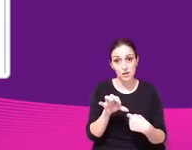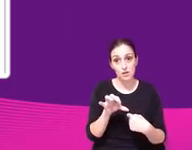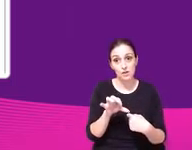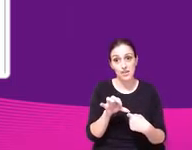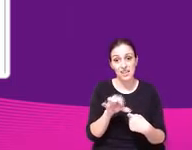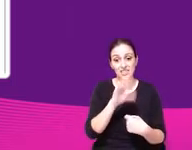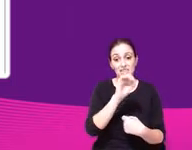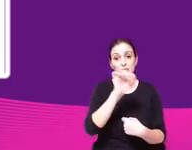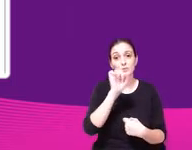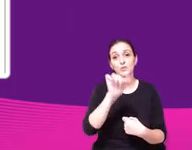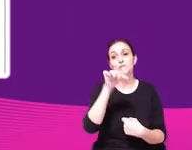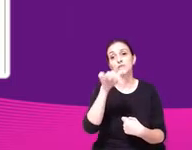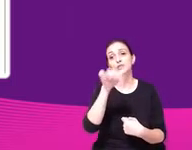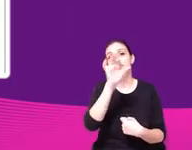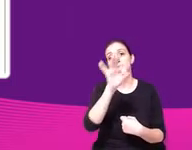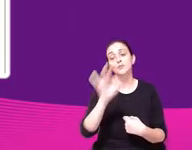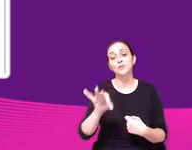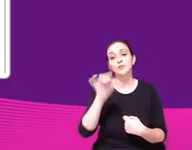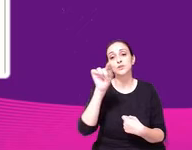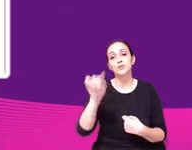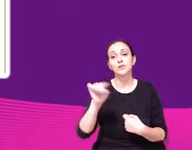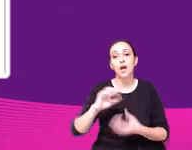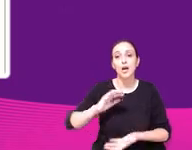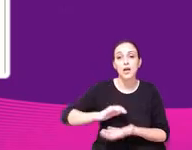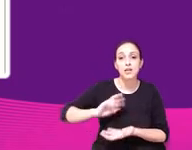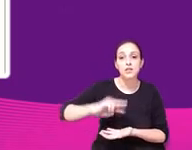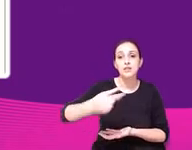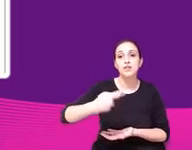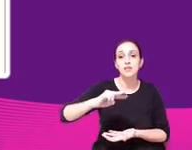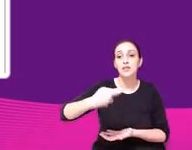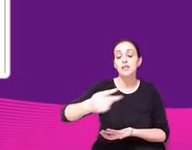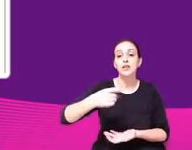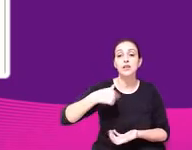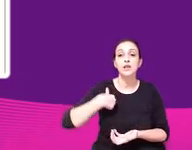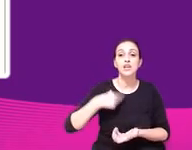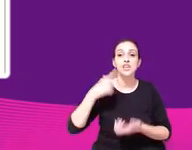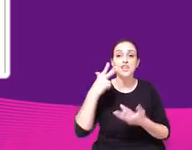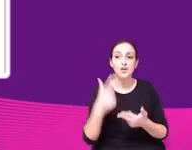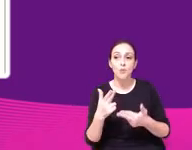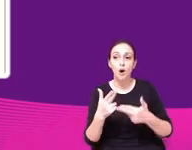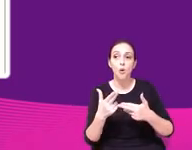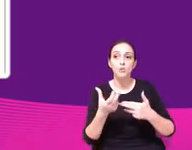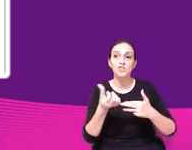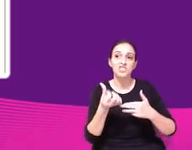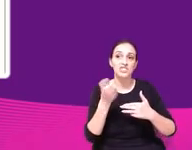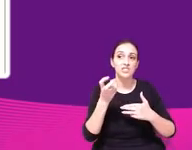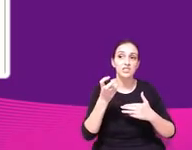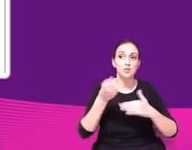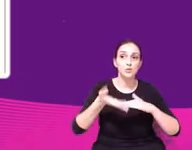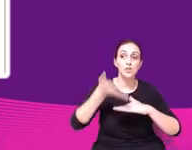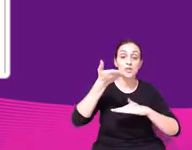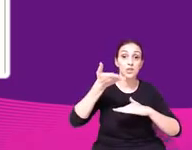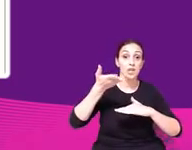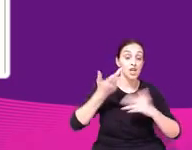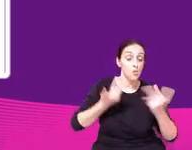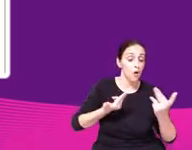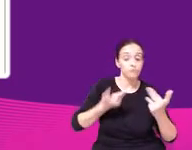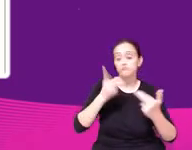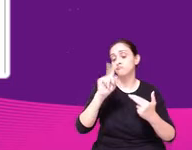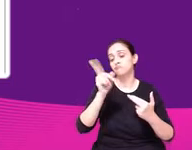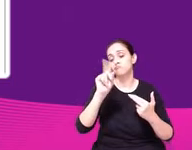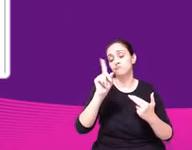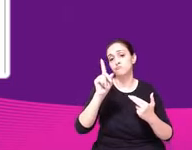0,7% dos nossos transplantes o receptor tinha igual ou mais do que 65 anos.